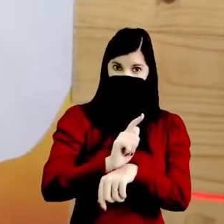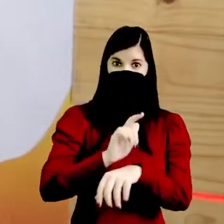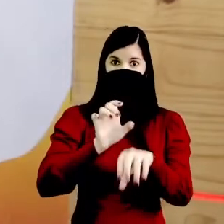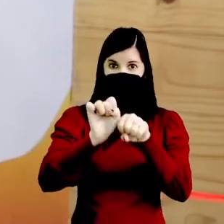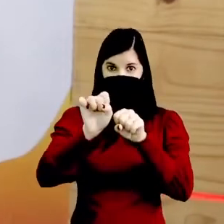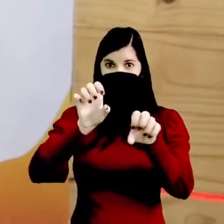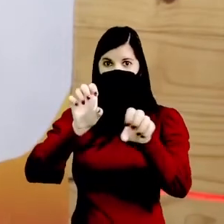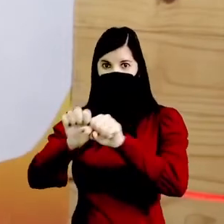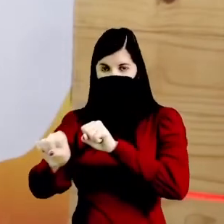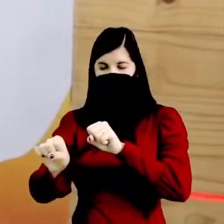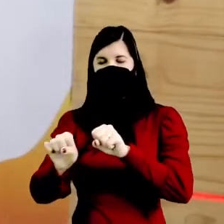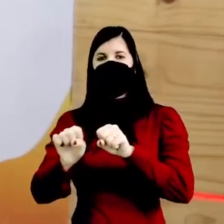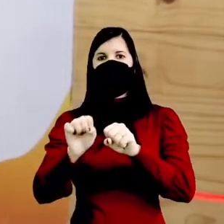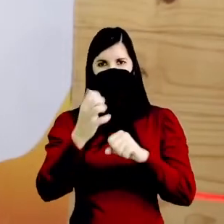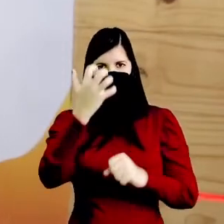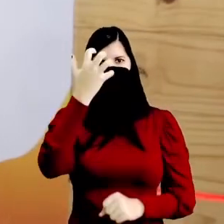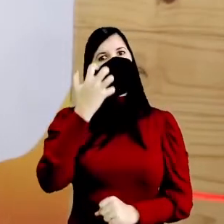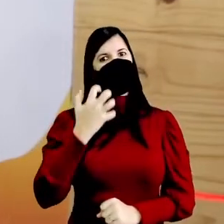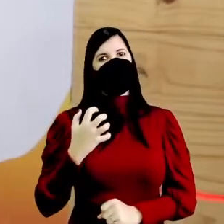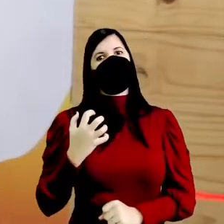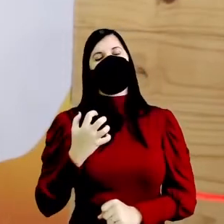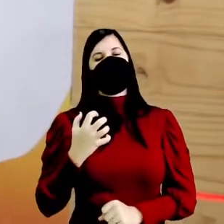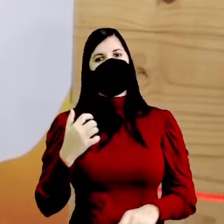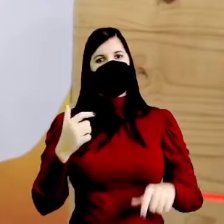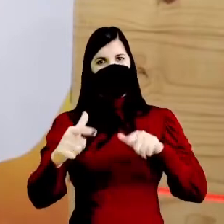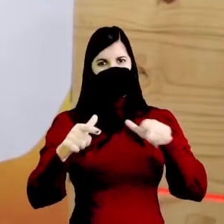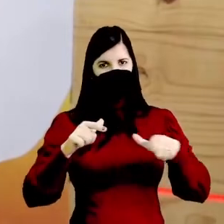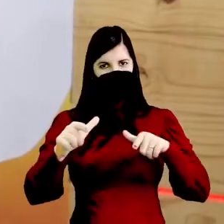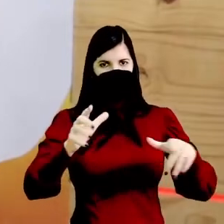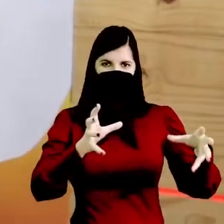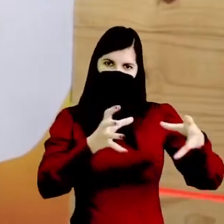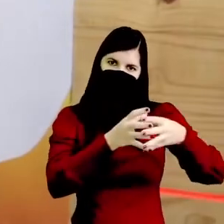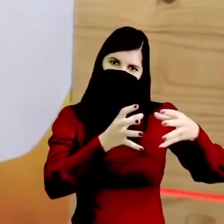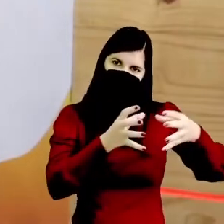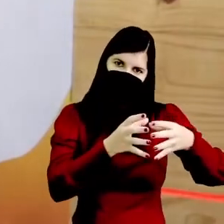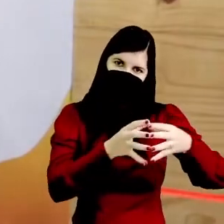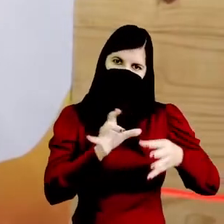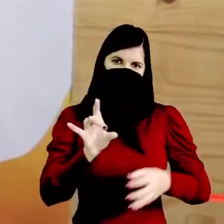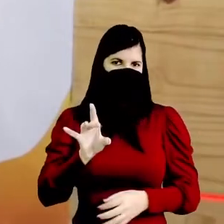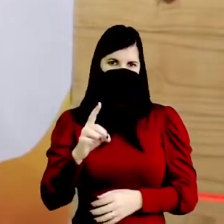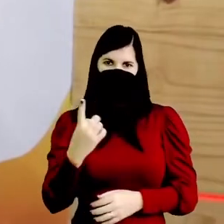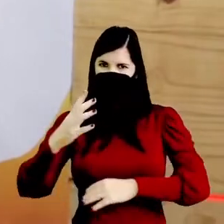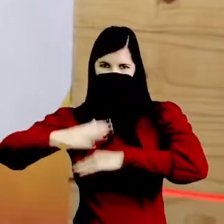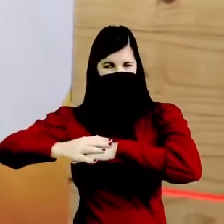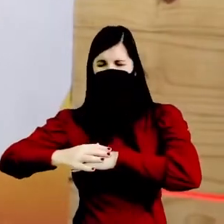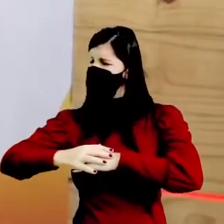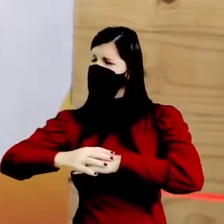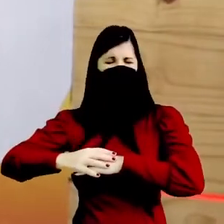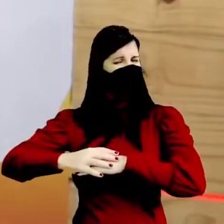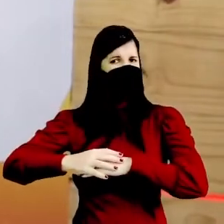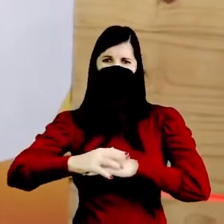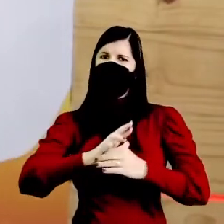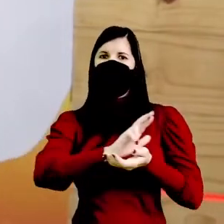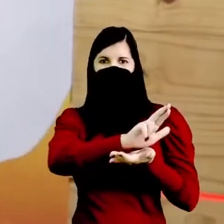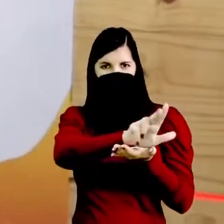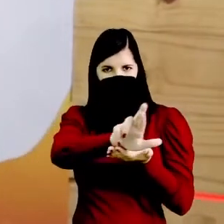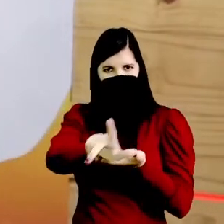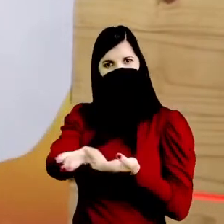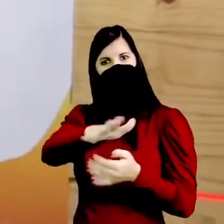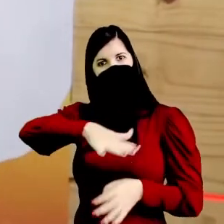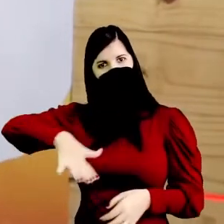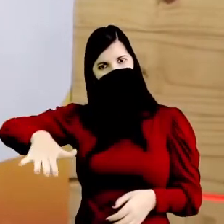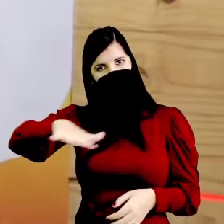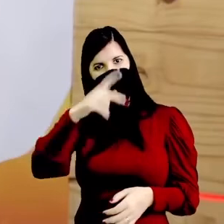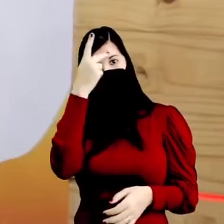muito, muito séria. Então, é um trabalho em conjunto, nunca você vai fazer sozinho, sempre vai ter vários setores, várias pessoas